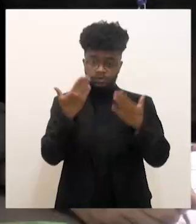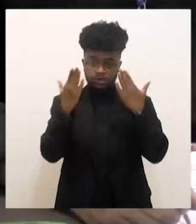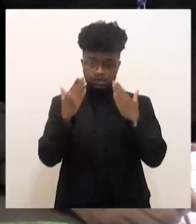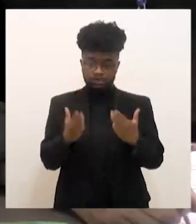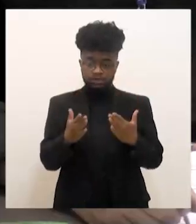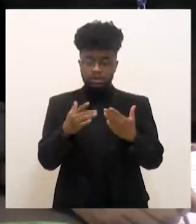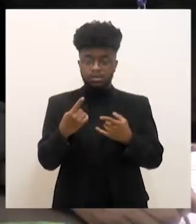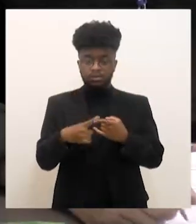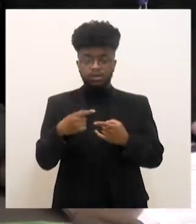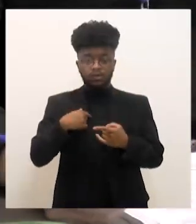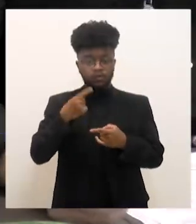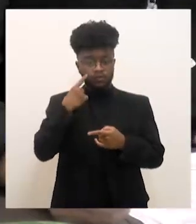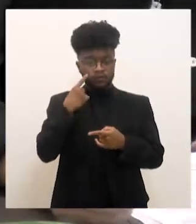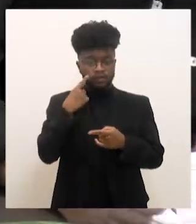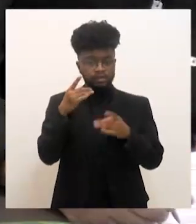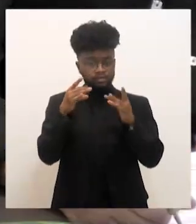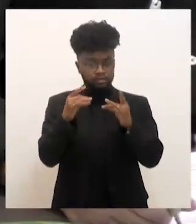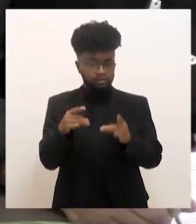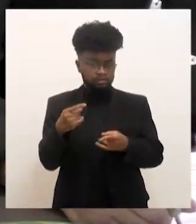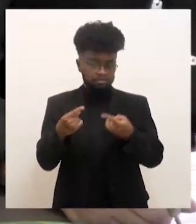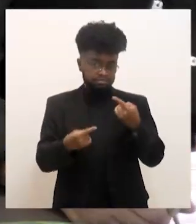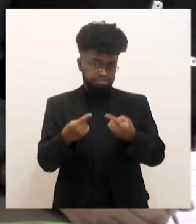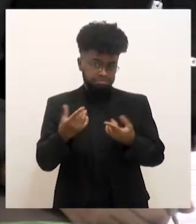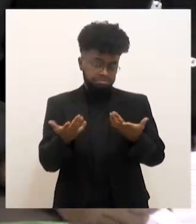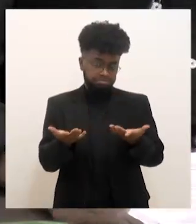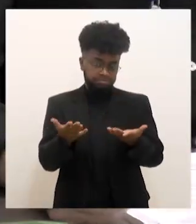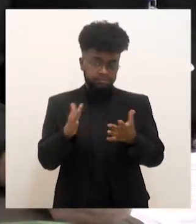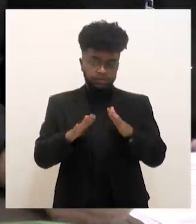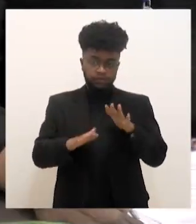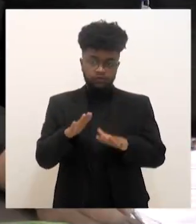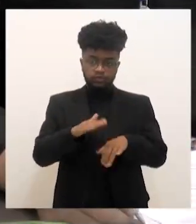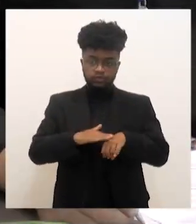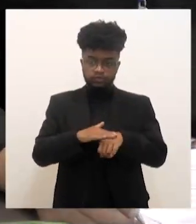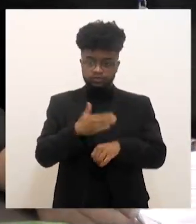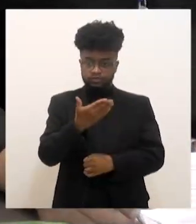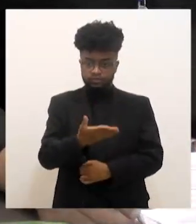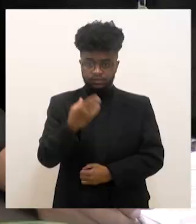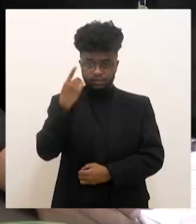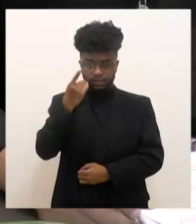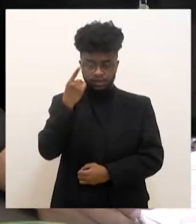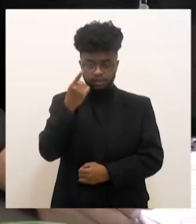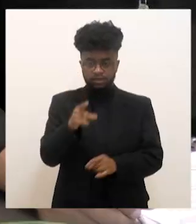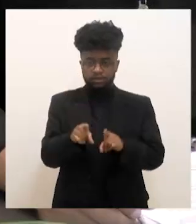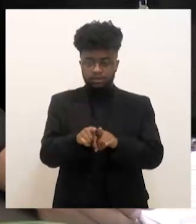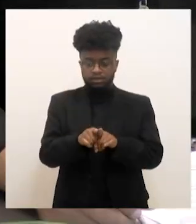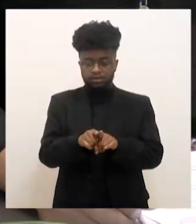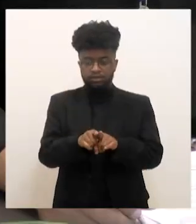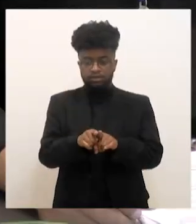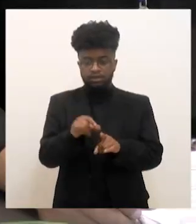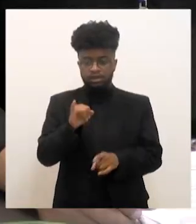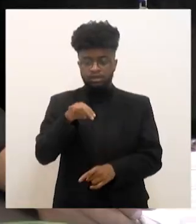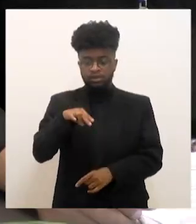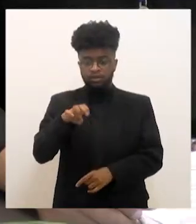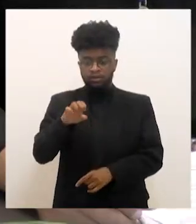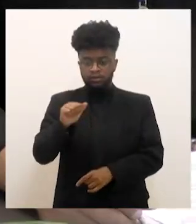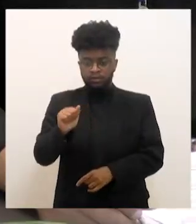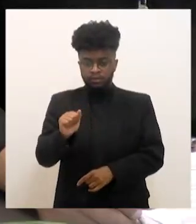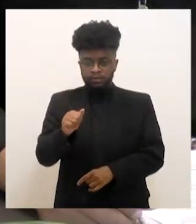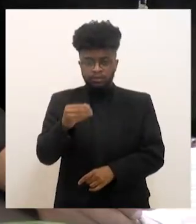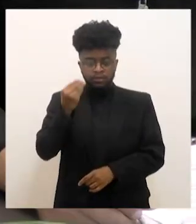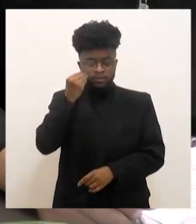vista somente para verificar isso, eventualmente ver com o deputado Knoploch, também com o INEA,